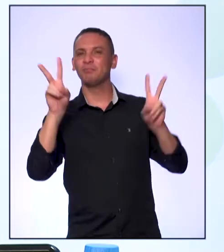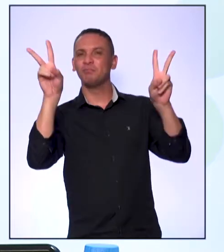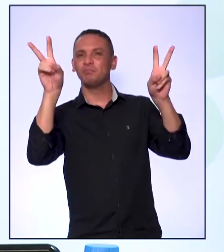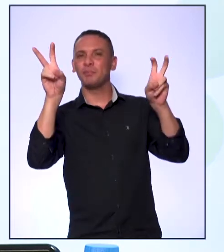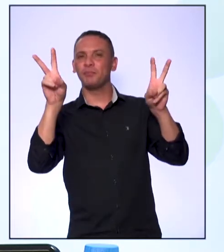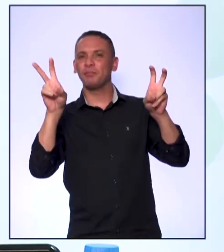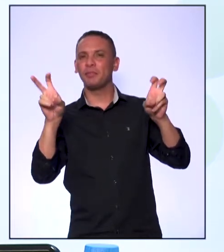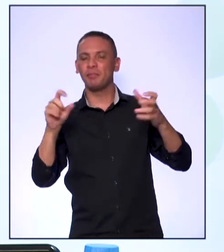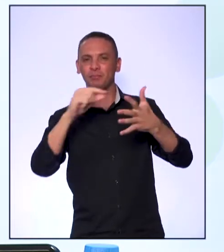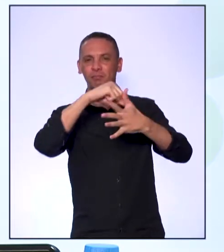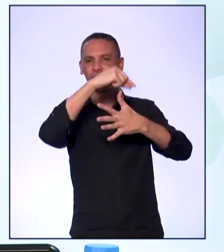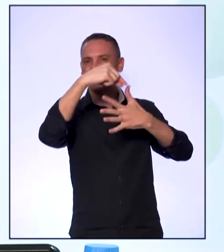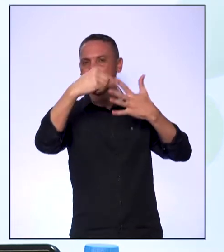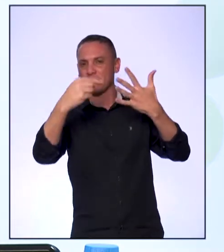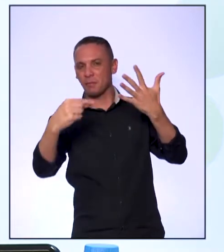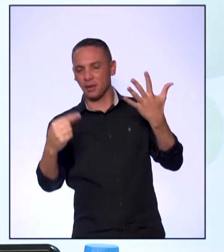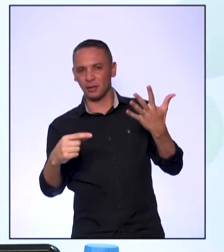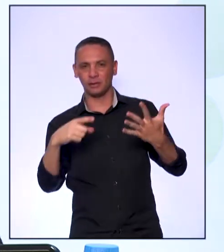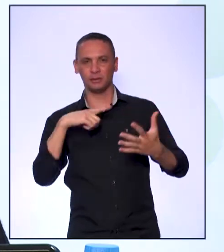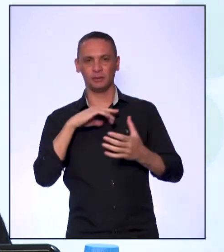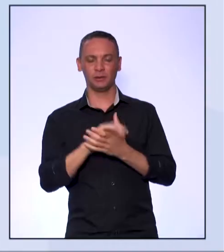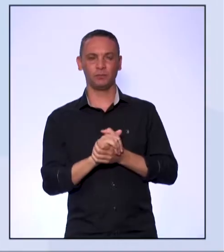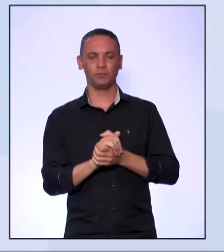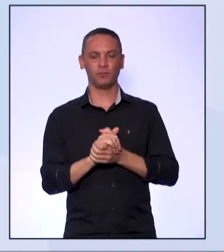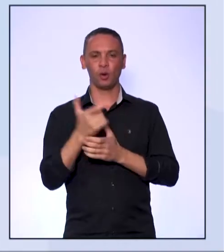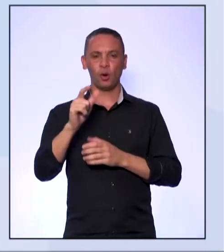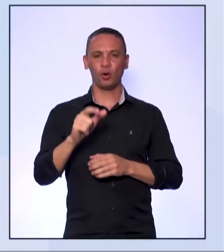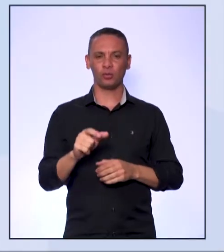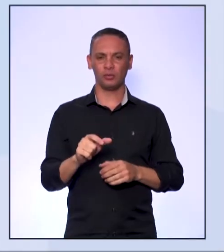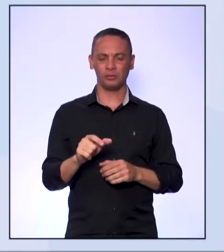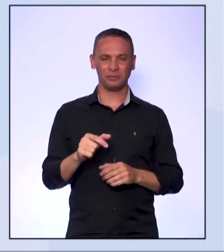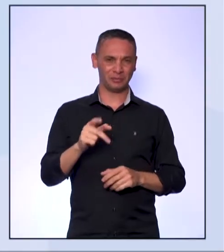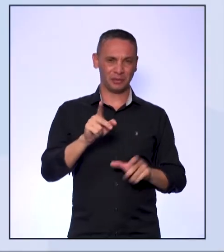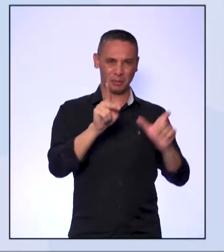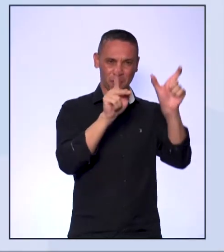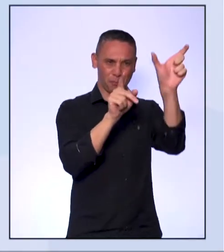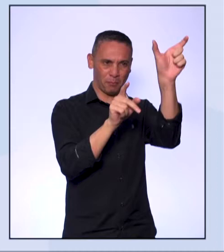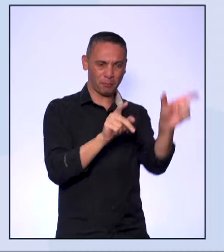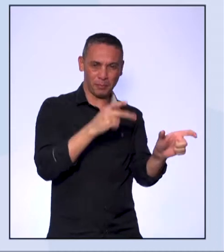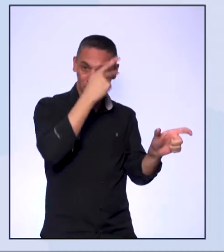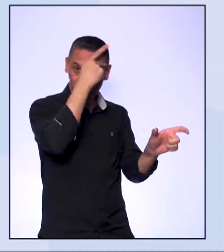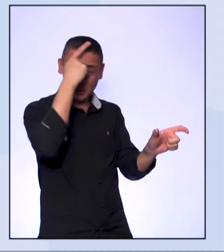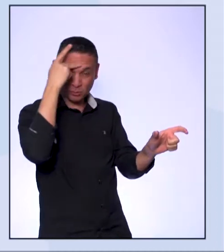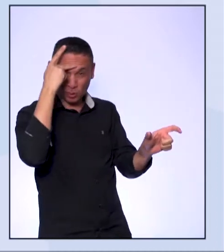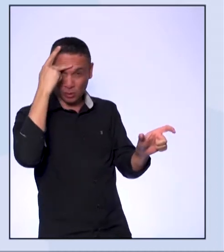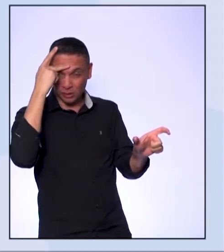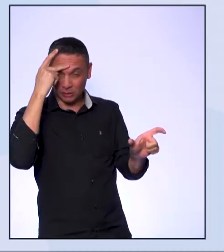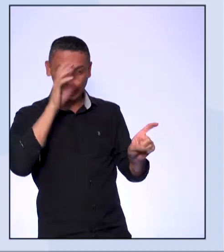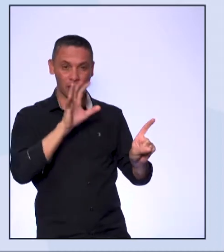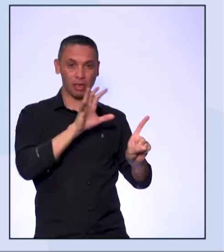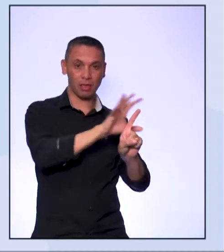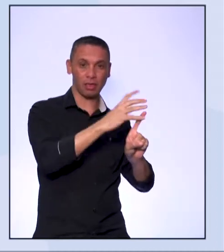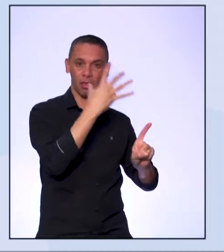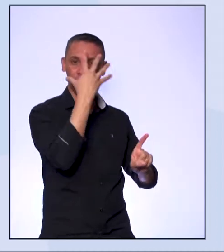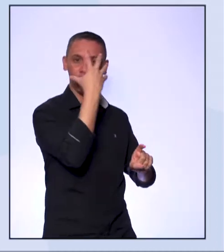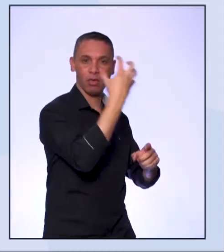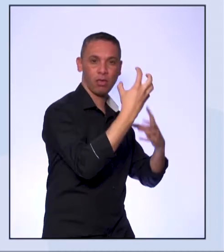são polêmicas levantadas. As pessoas são influenciadas por quem segue nas redes sociais? E eu vou